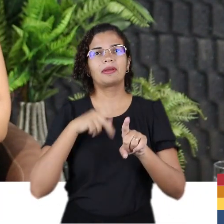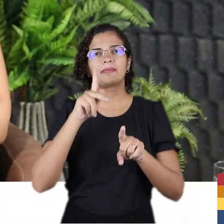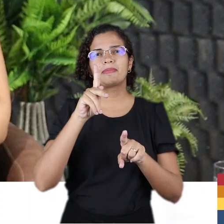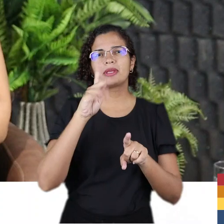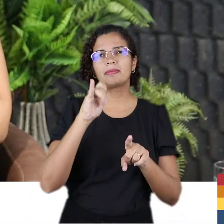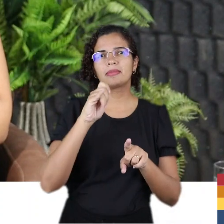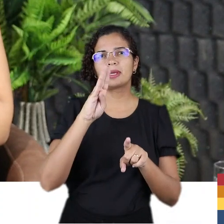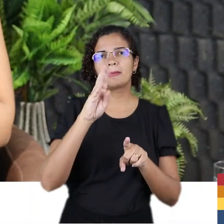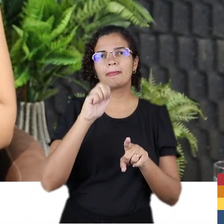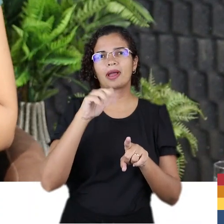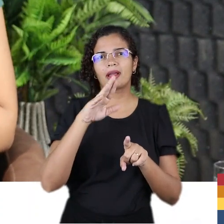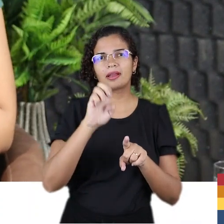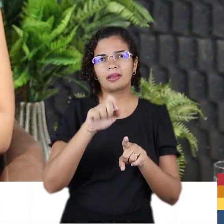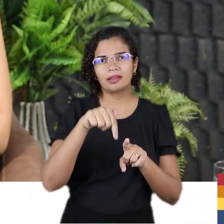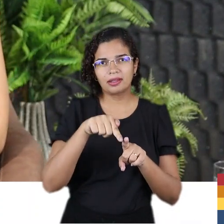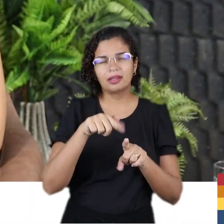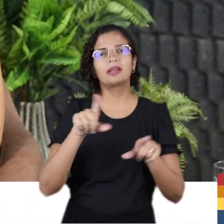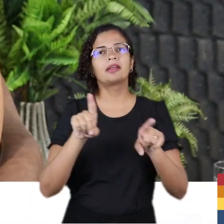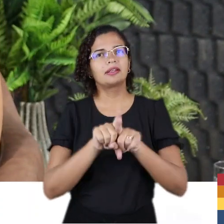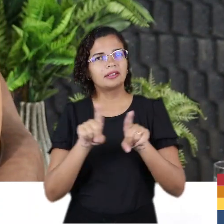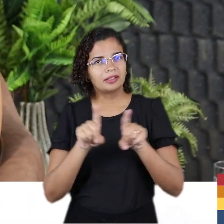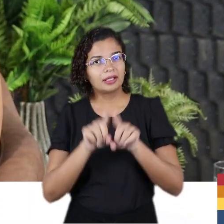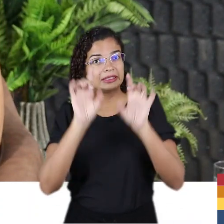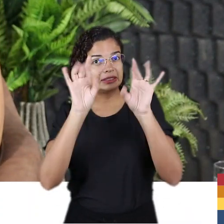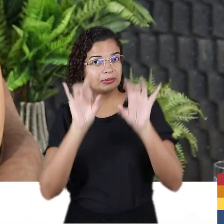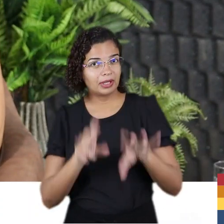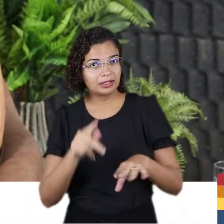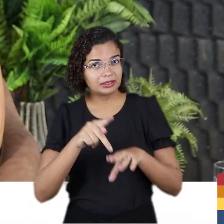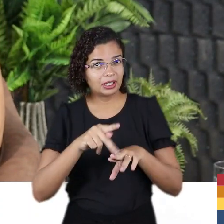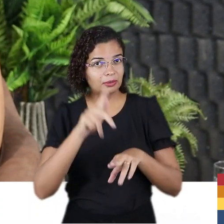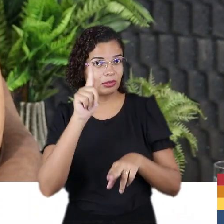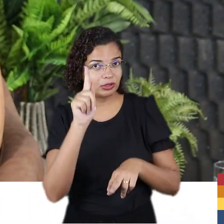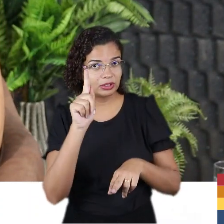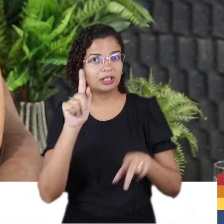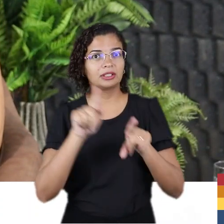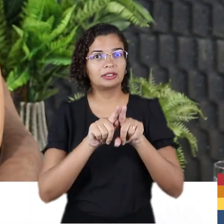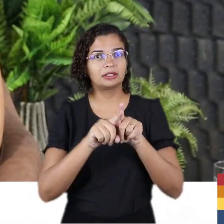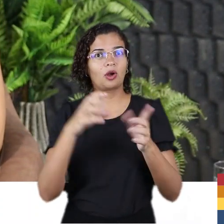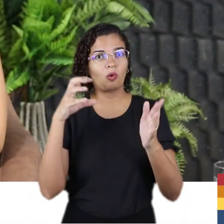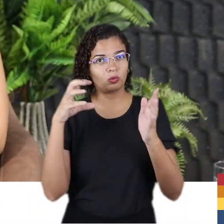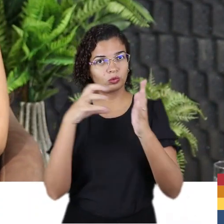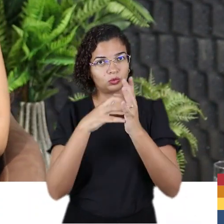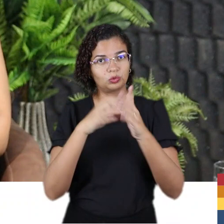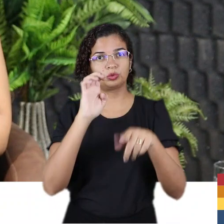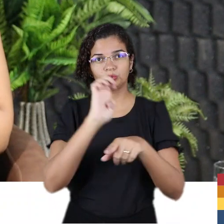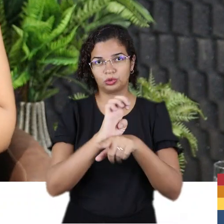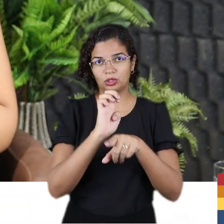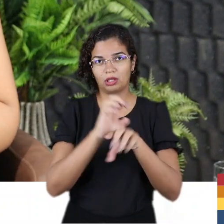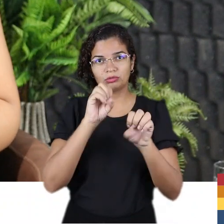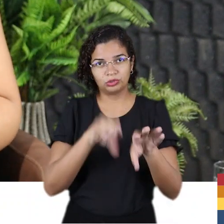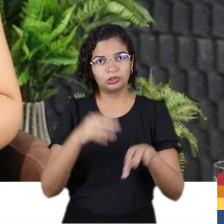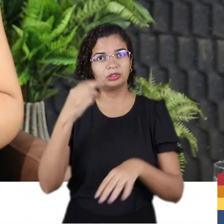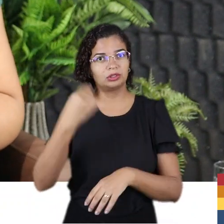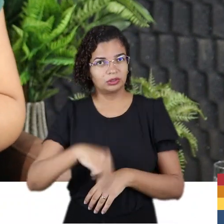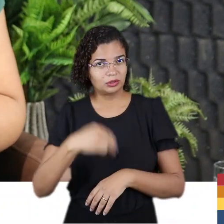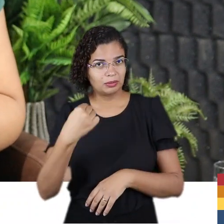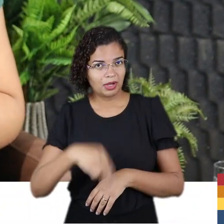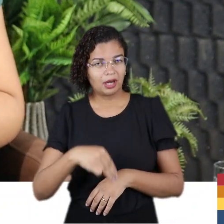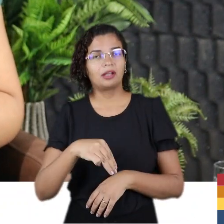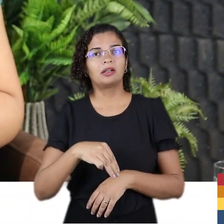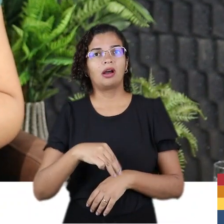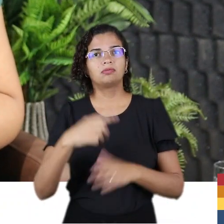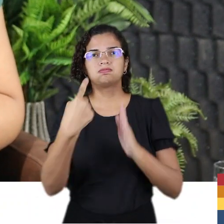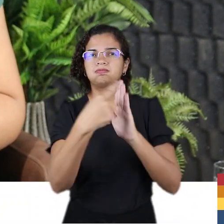especialista em educação efetiva da rede estadual de ensino do Maranhão, com atuação no planejamento e